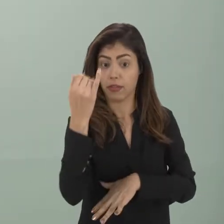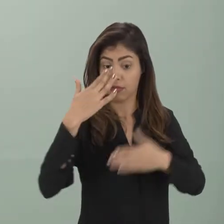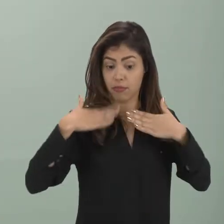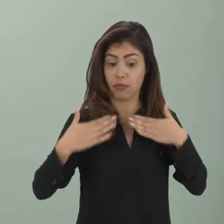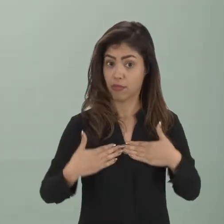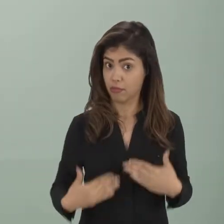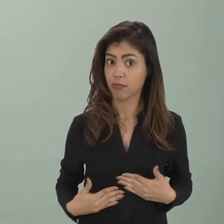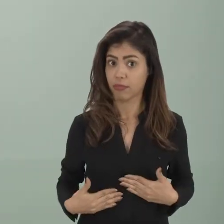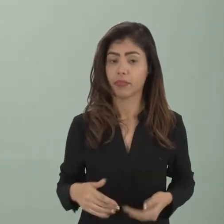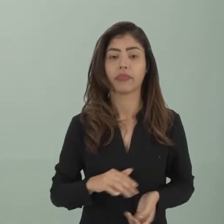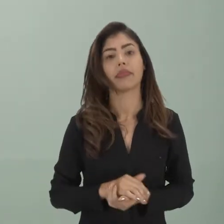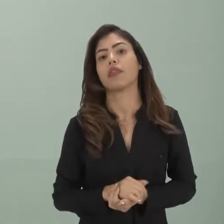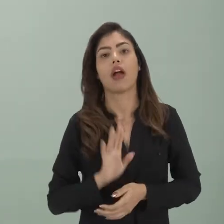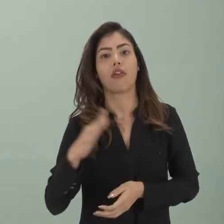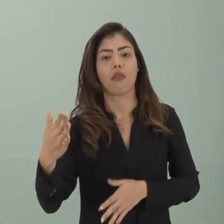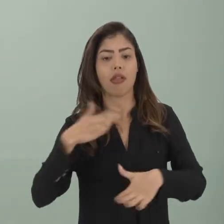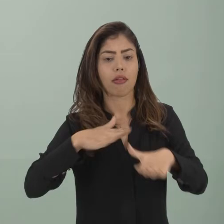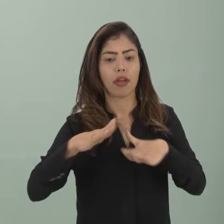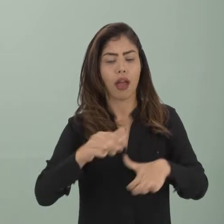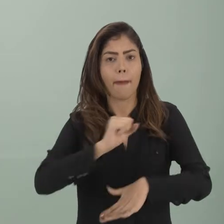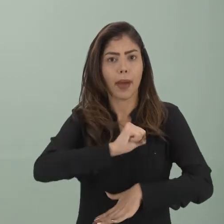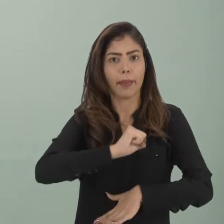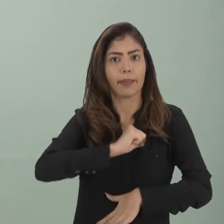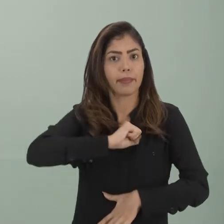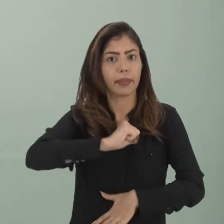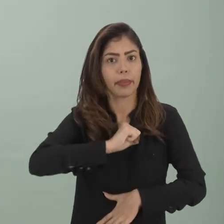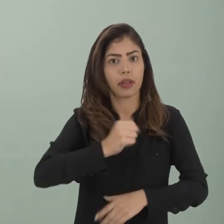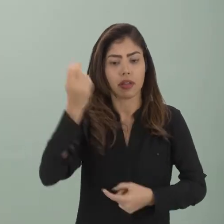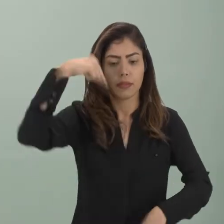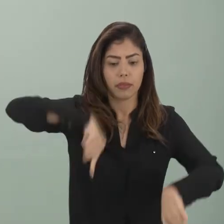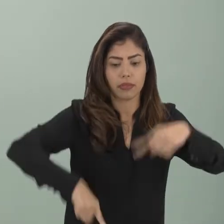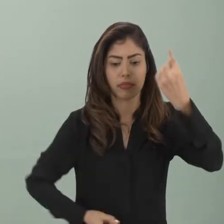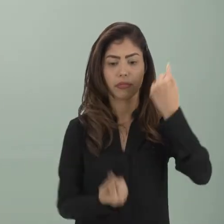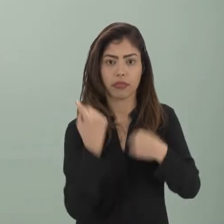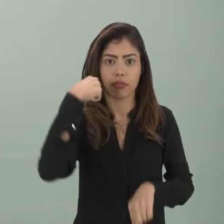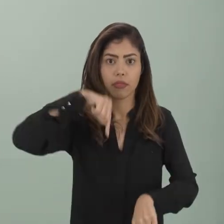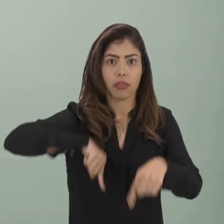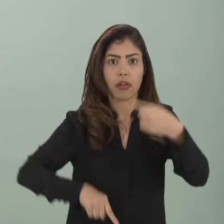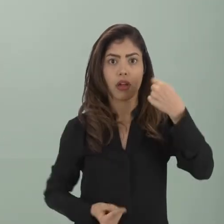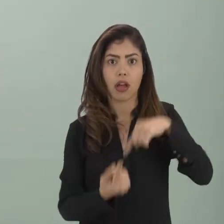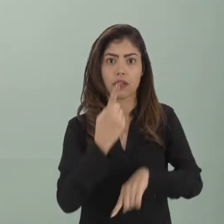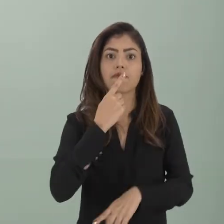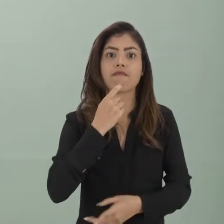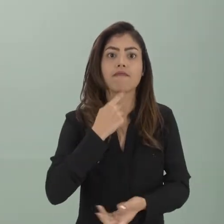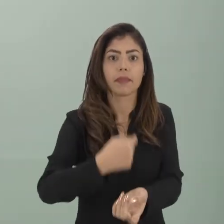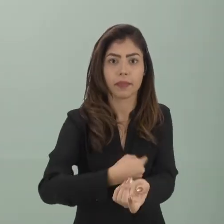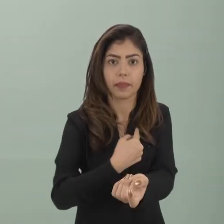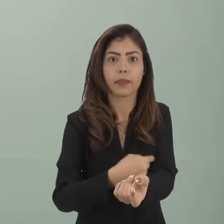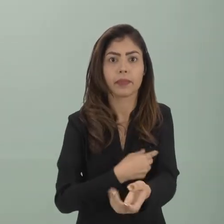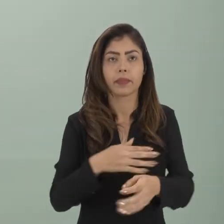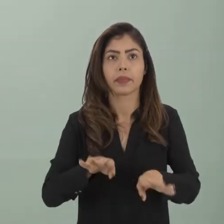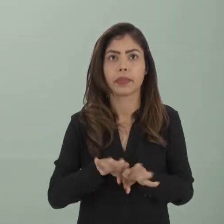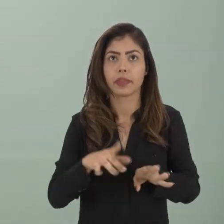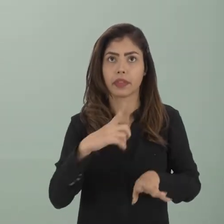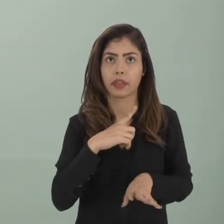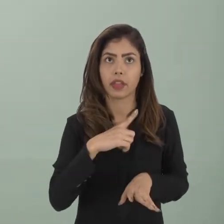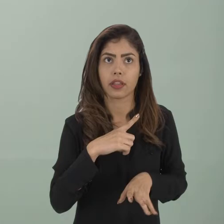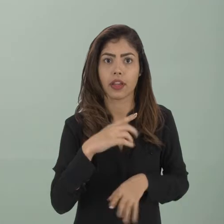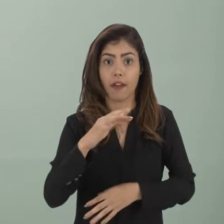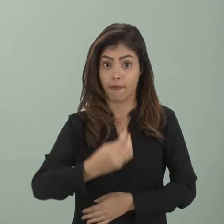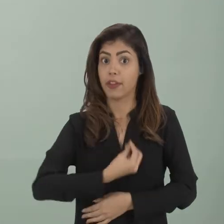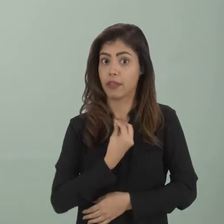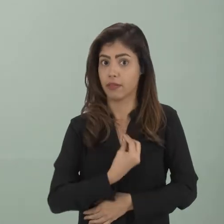nosso corpo. Enquanto o nosso coração está bombeando sangue para o corpo inteiro, nós temos